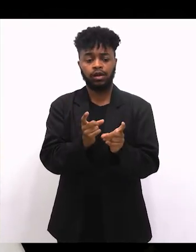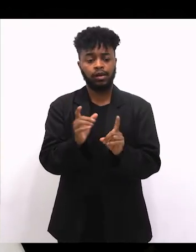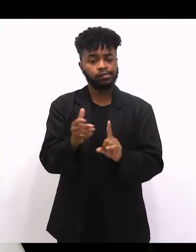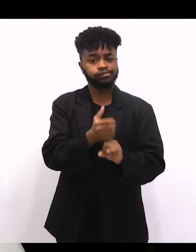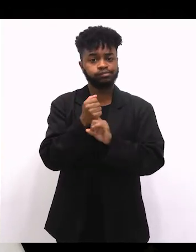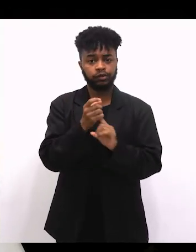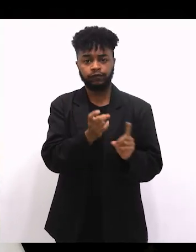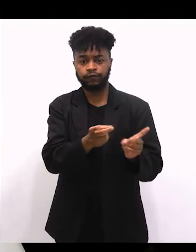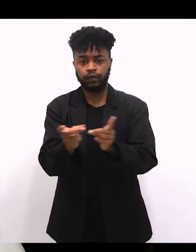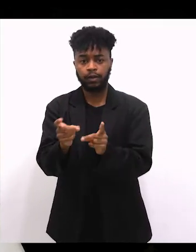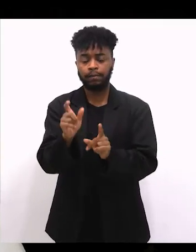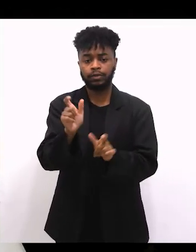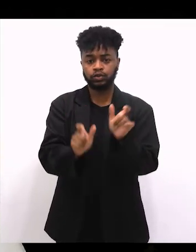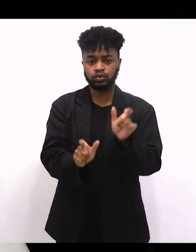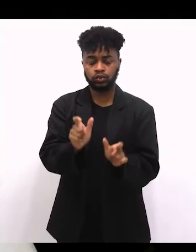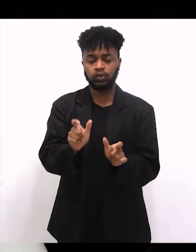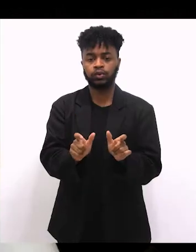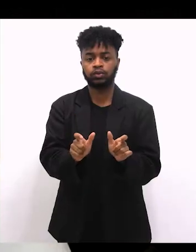tráfico de pessoas,